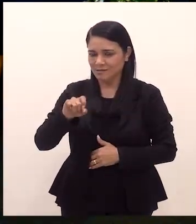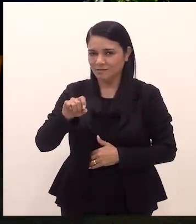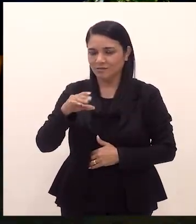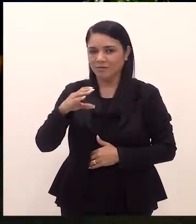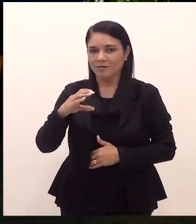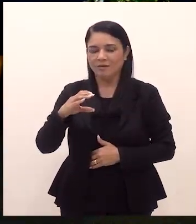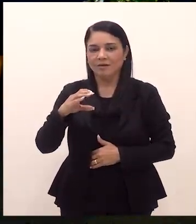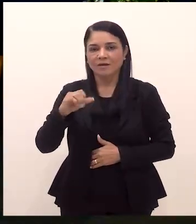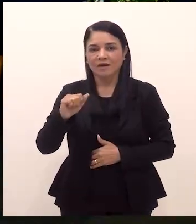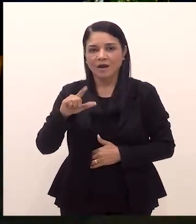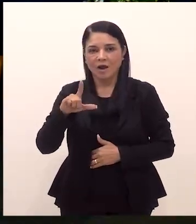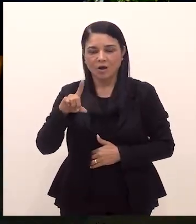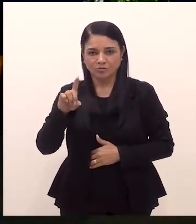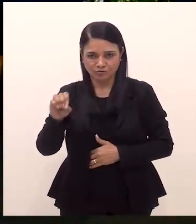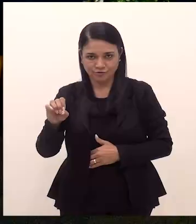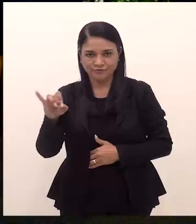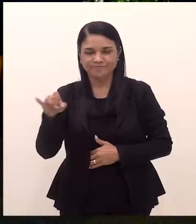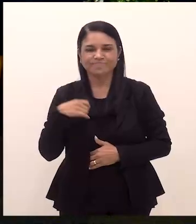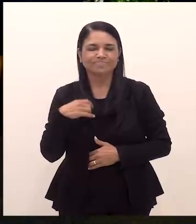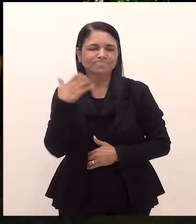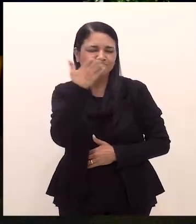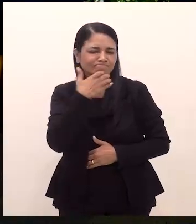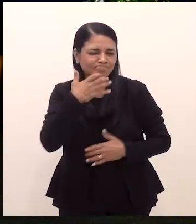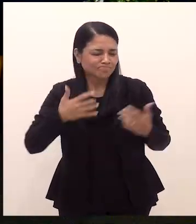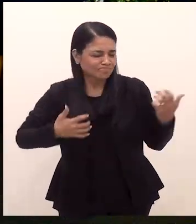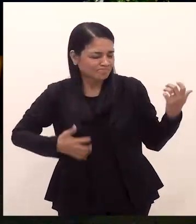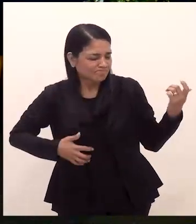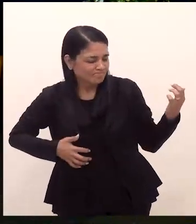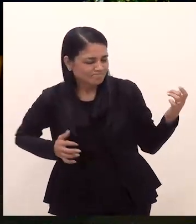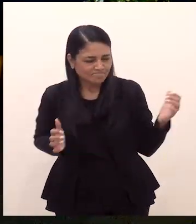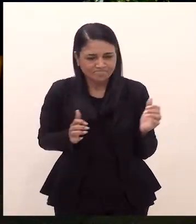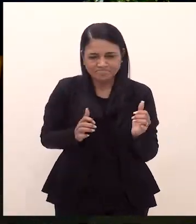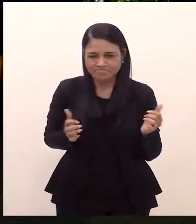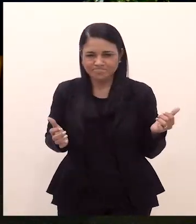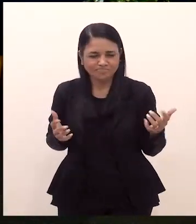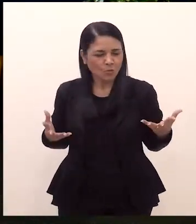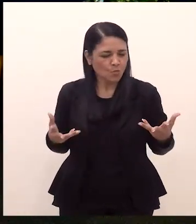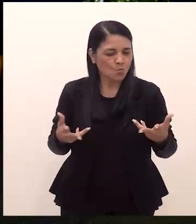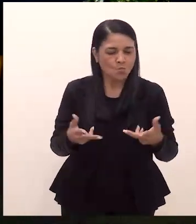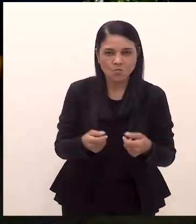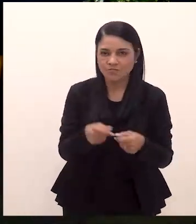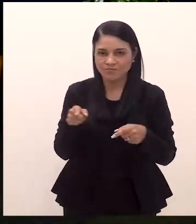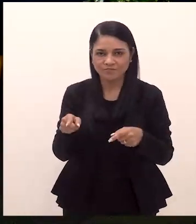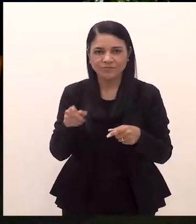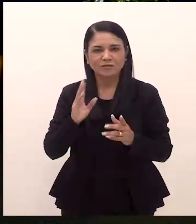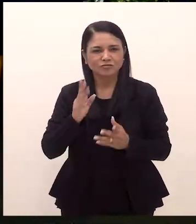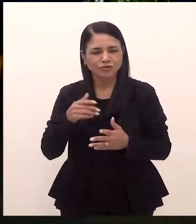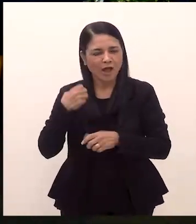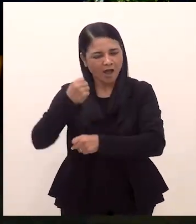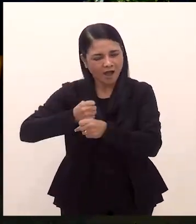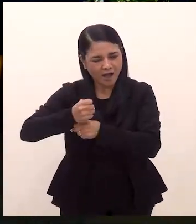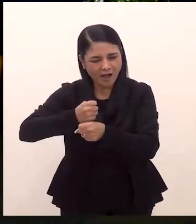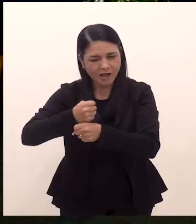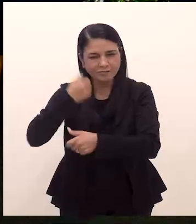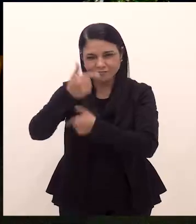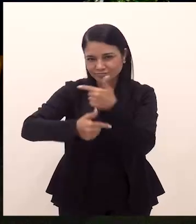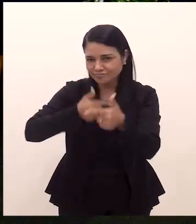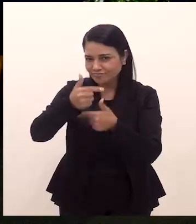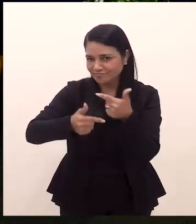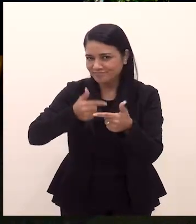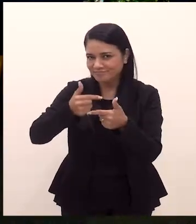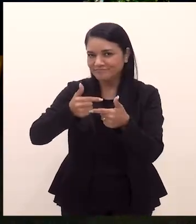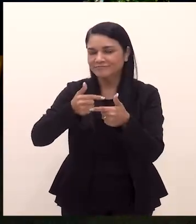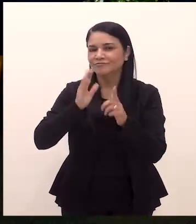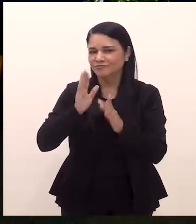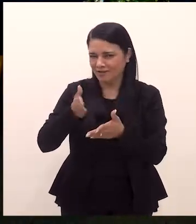Gaudi. Marcelo, músico, instrumentista de altíssima performance e qualidade, que já está aí há um tempo na estrada, né,